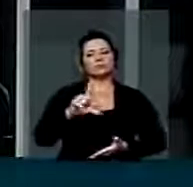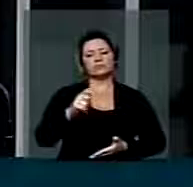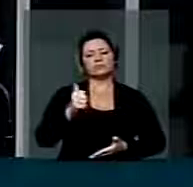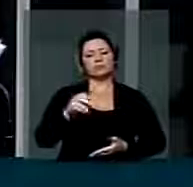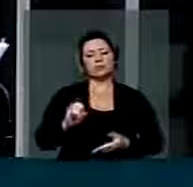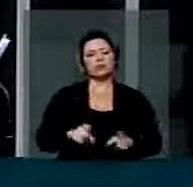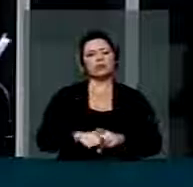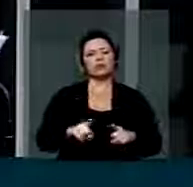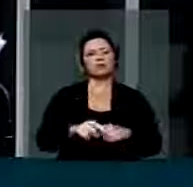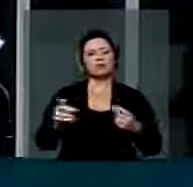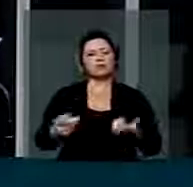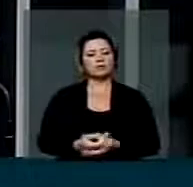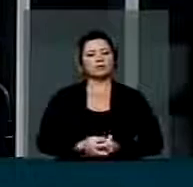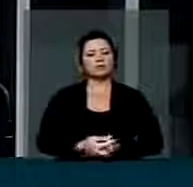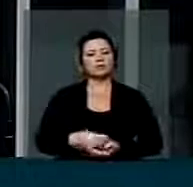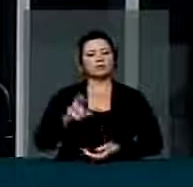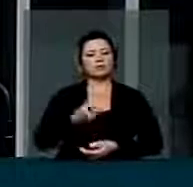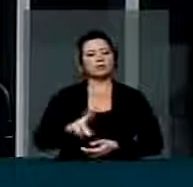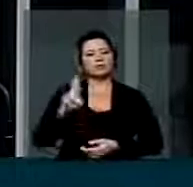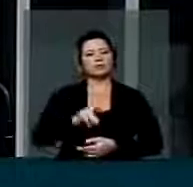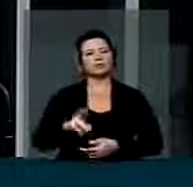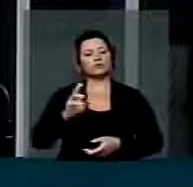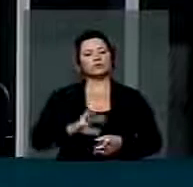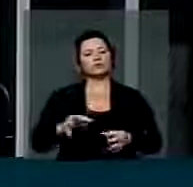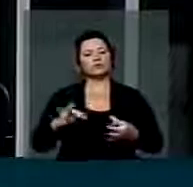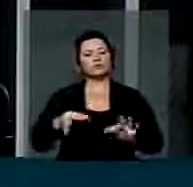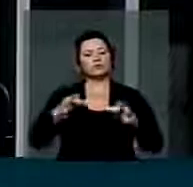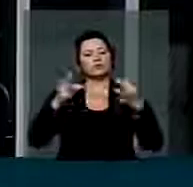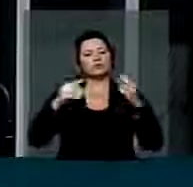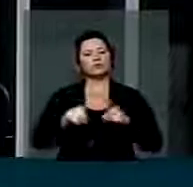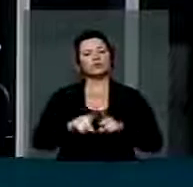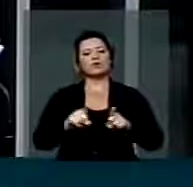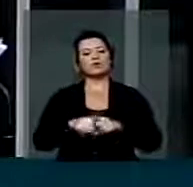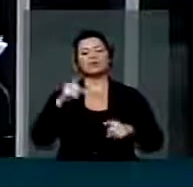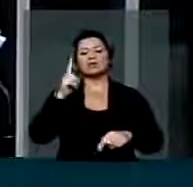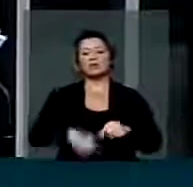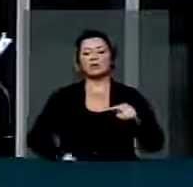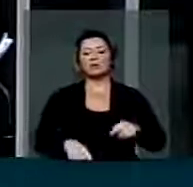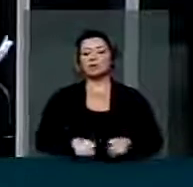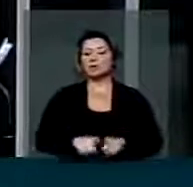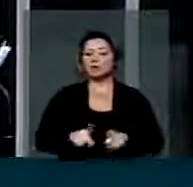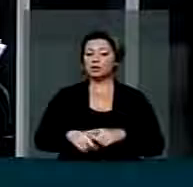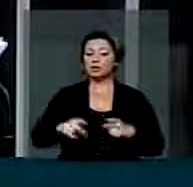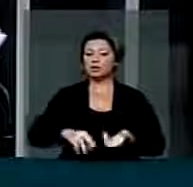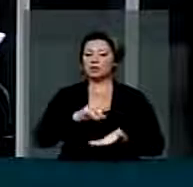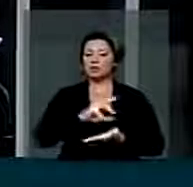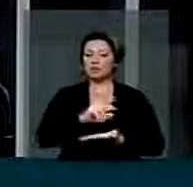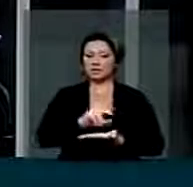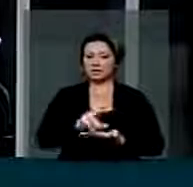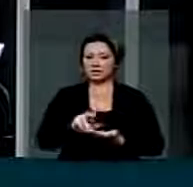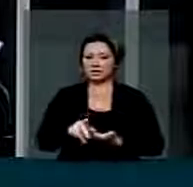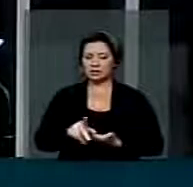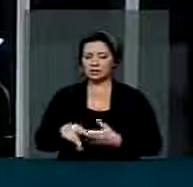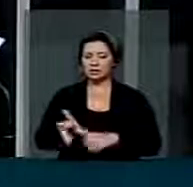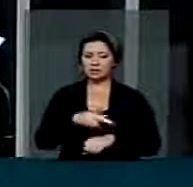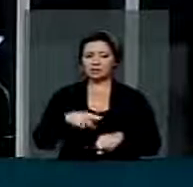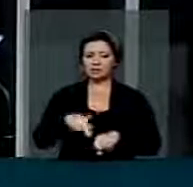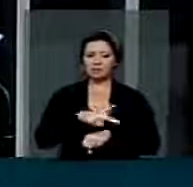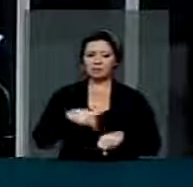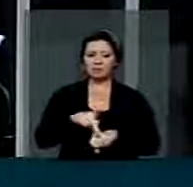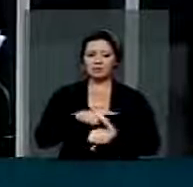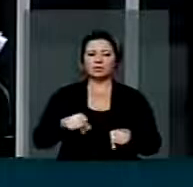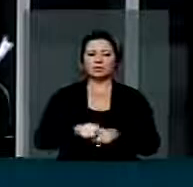não convencionais com o uso de tecnologia contestada e proibida em diversos países,